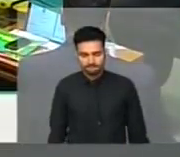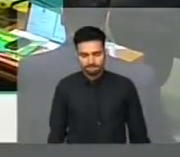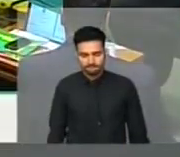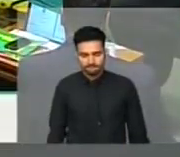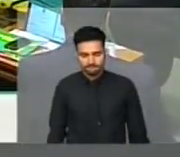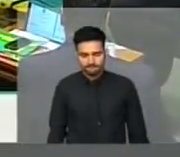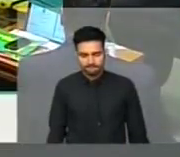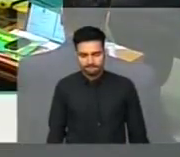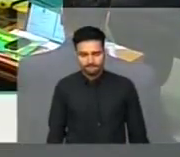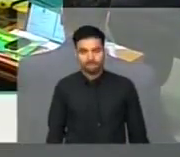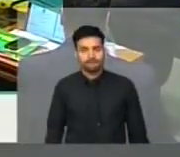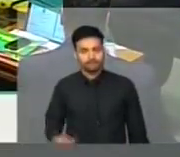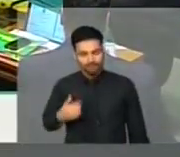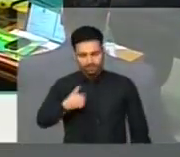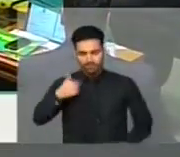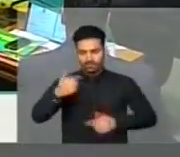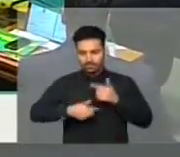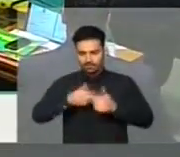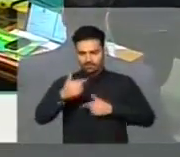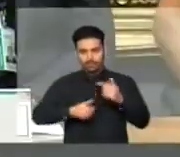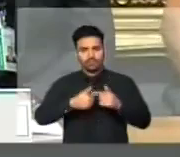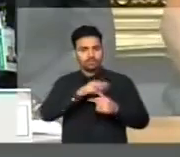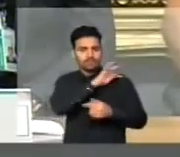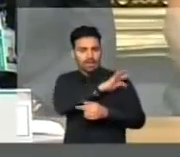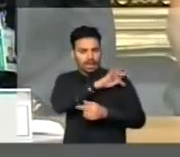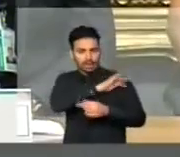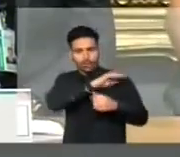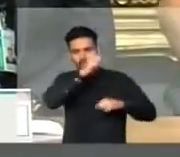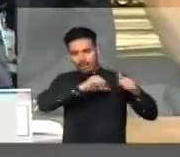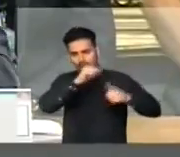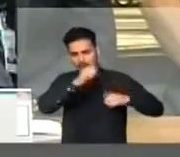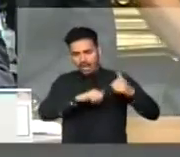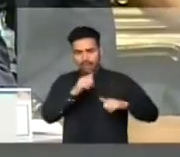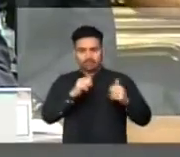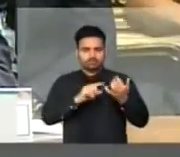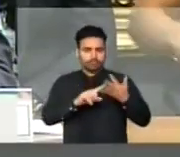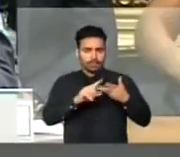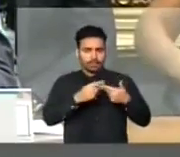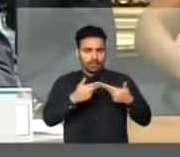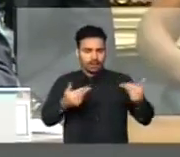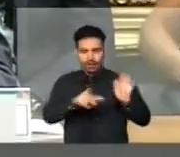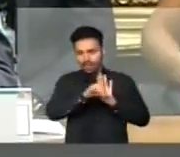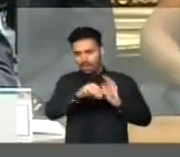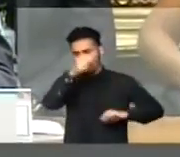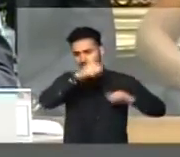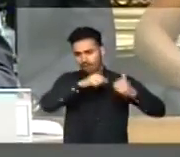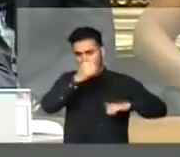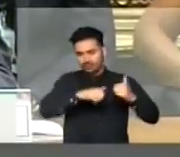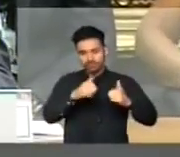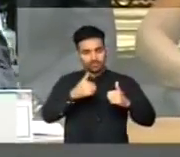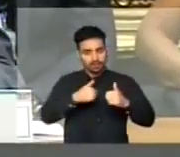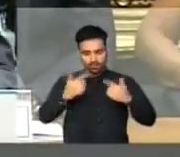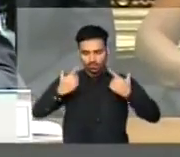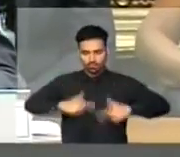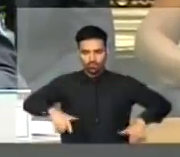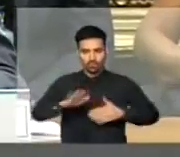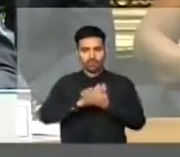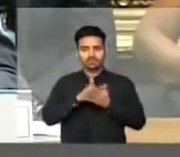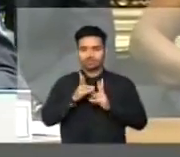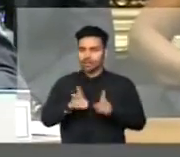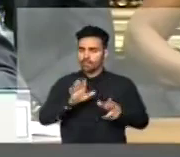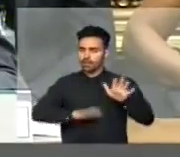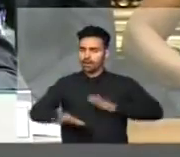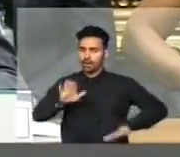Obrigado. Trabalhei a partir de uma análise técnica e jurídica isenta e tranquila, cautelosa, com grande respeito